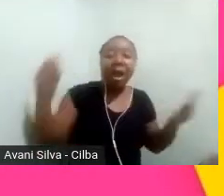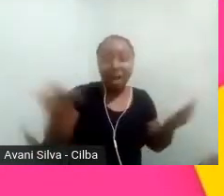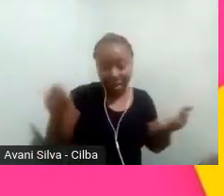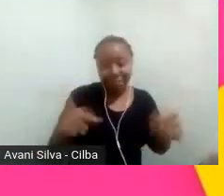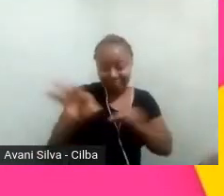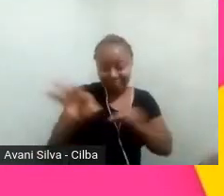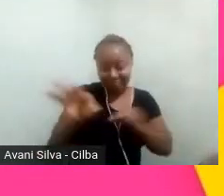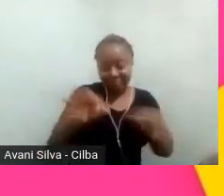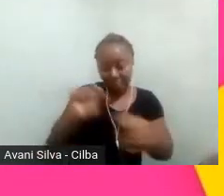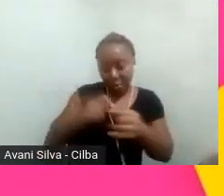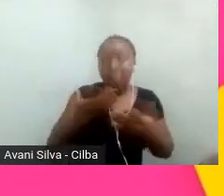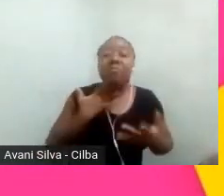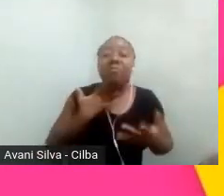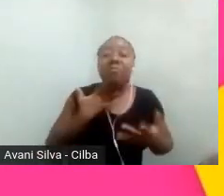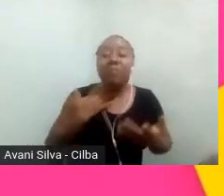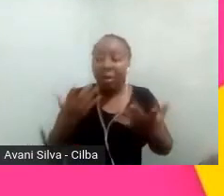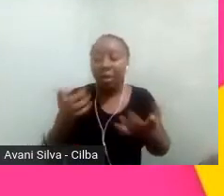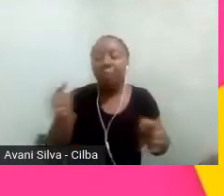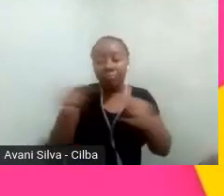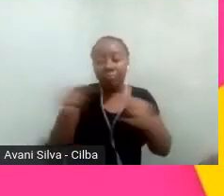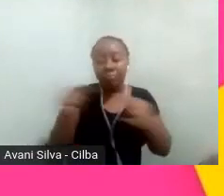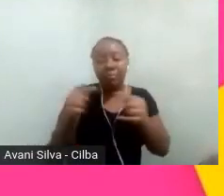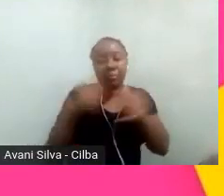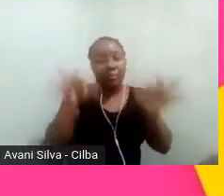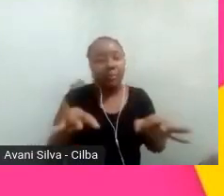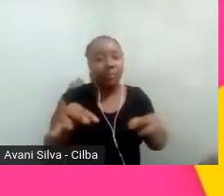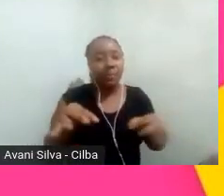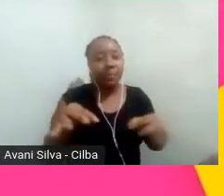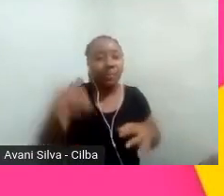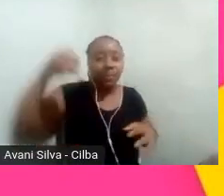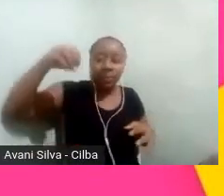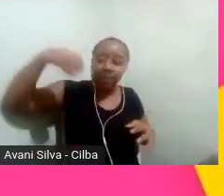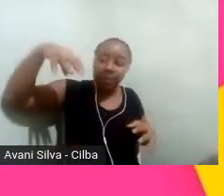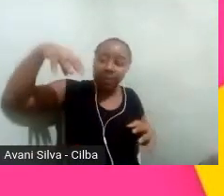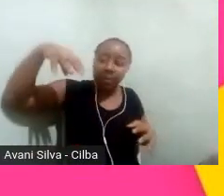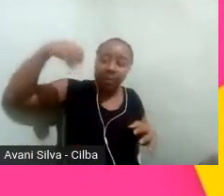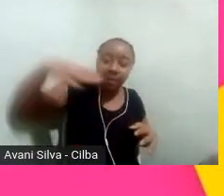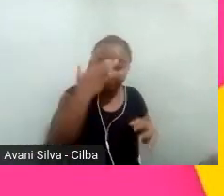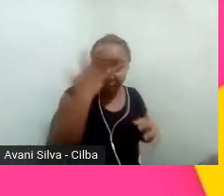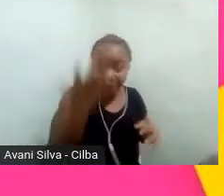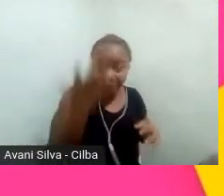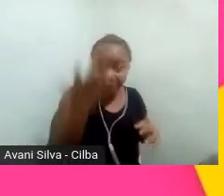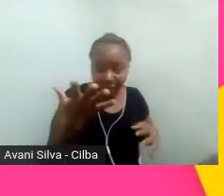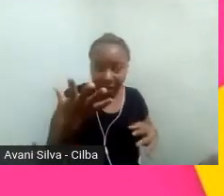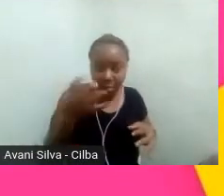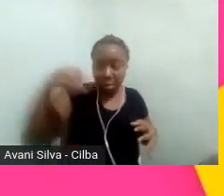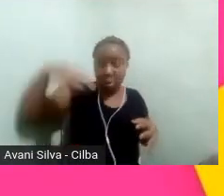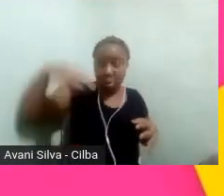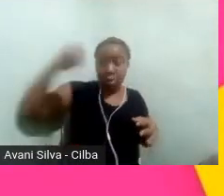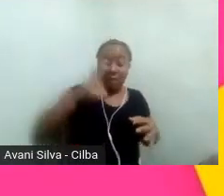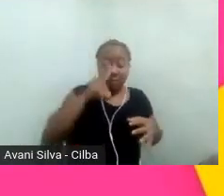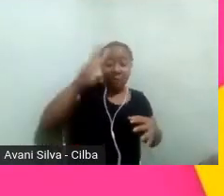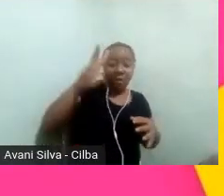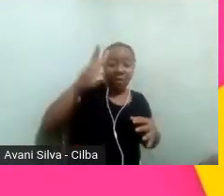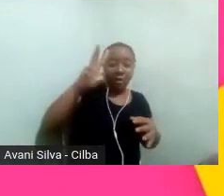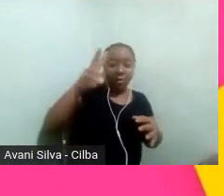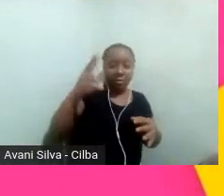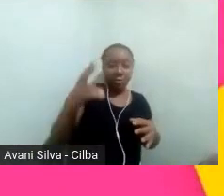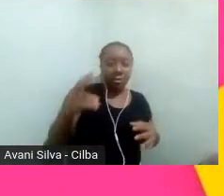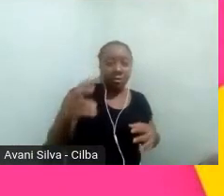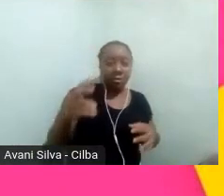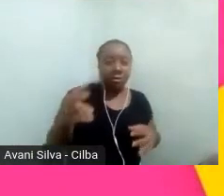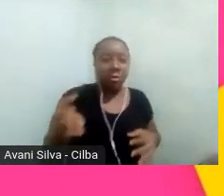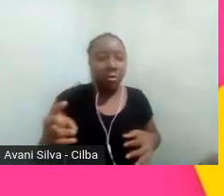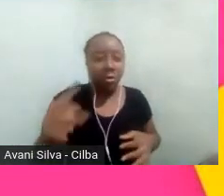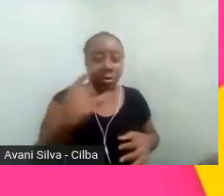está piscando ali. Só que para ficar um pouquinho mais fácil e a luz não ficar tão forte na câmera, eu vou apontar o LED aqui para